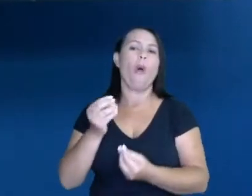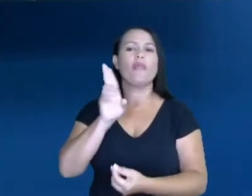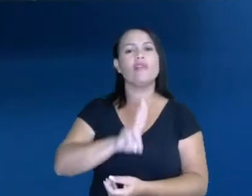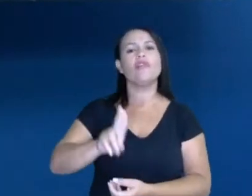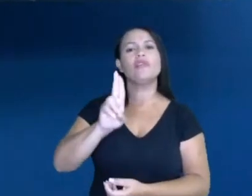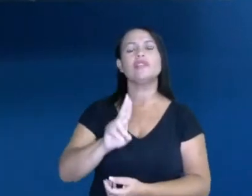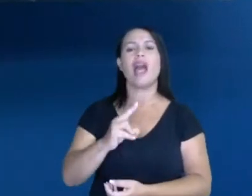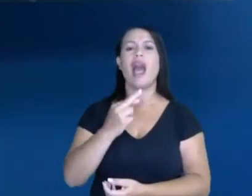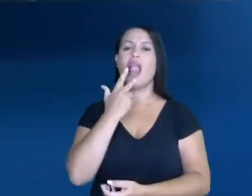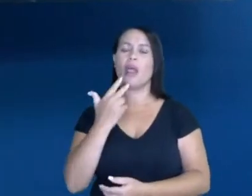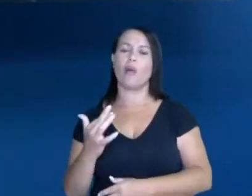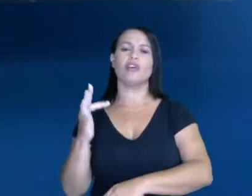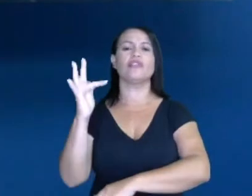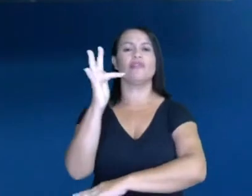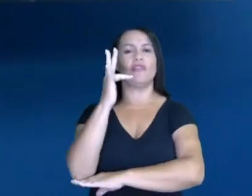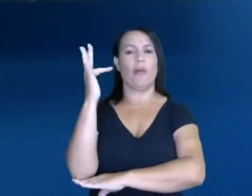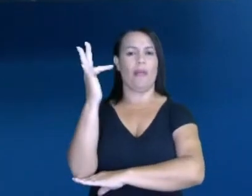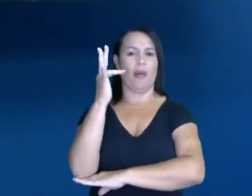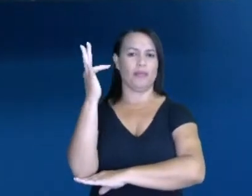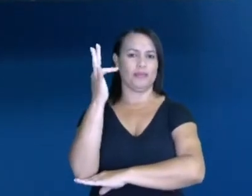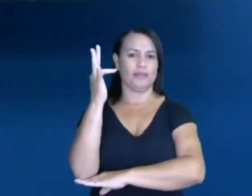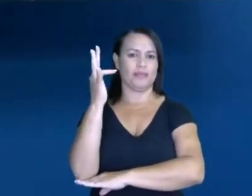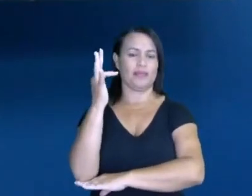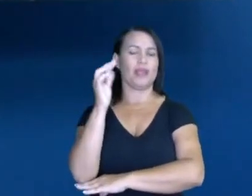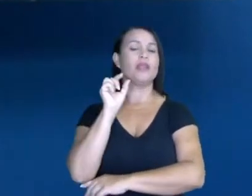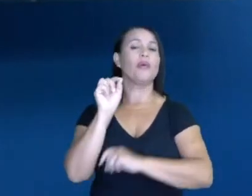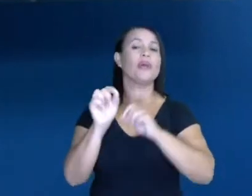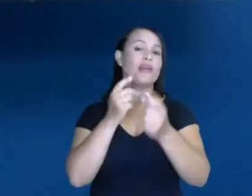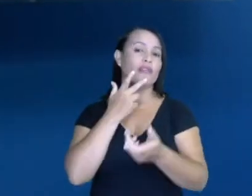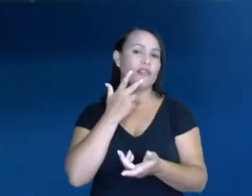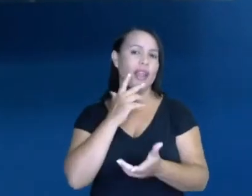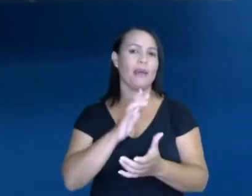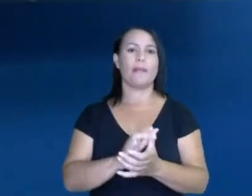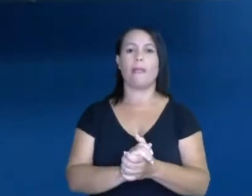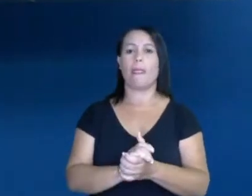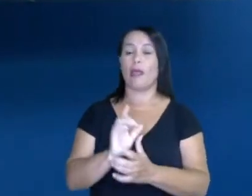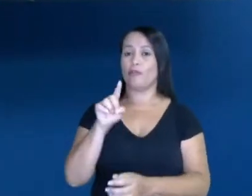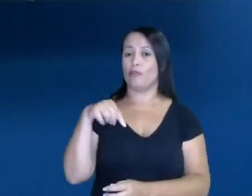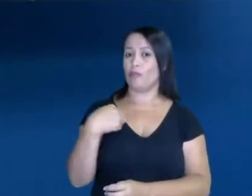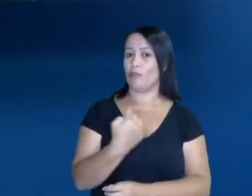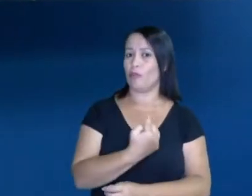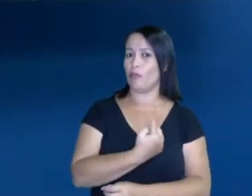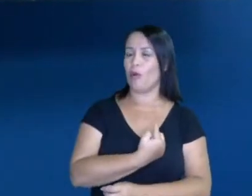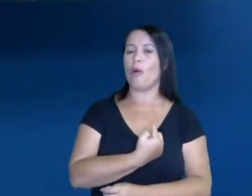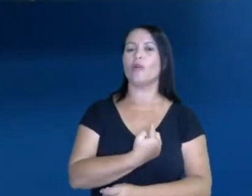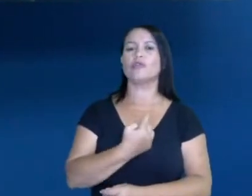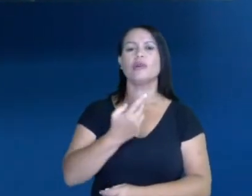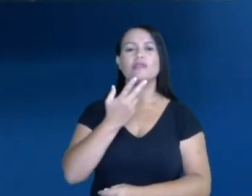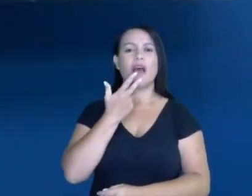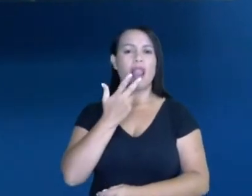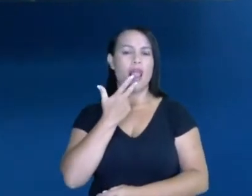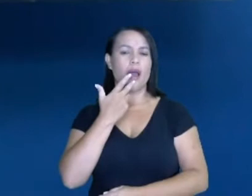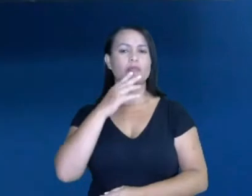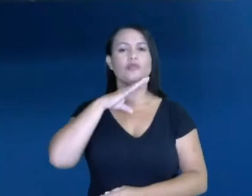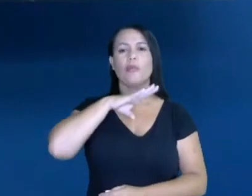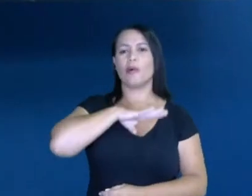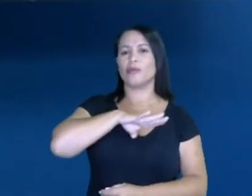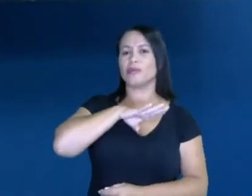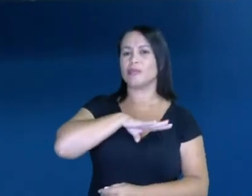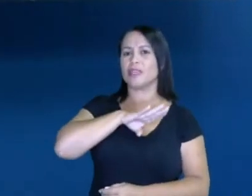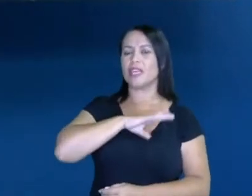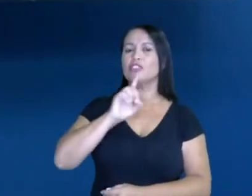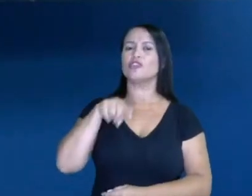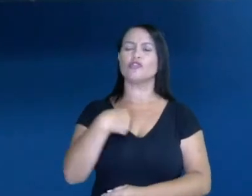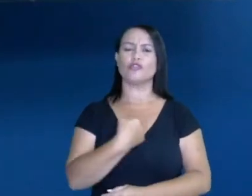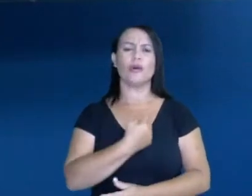utilizar a linguagem formal. Então, o que é que eu estou querendo dizer com tudo isso? Nós, enquanto falantes da língua portuguesa,